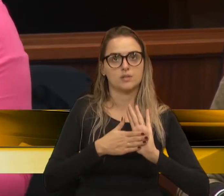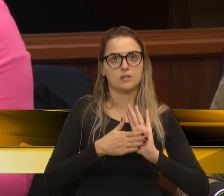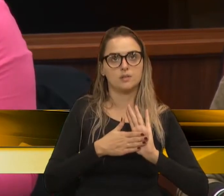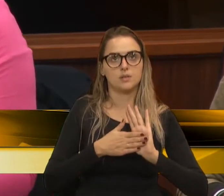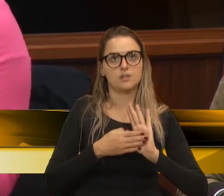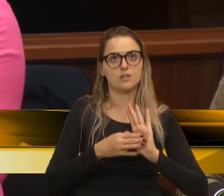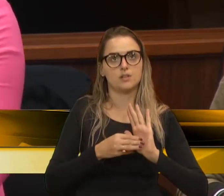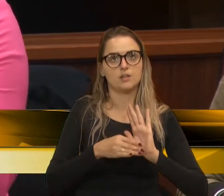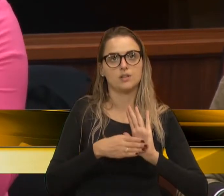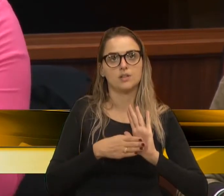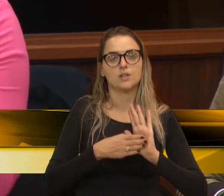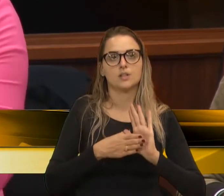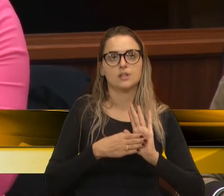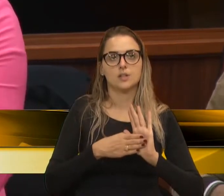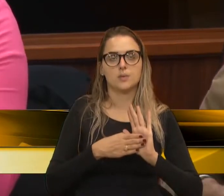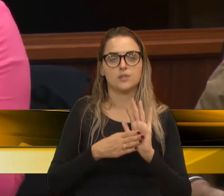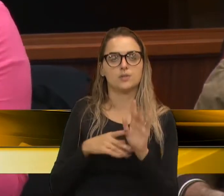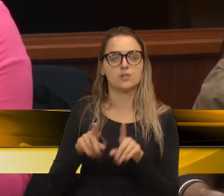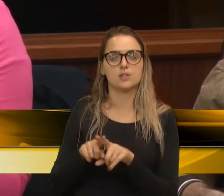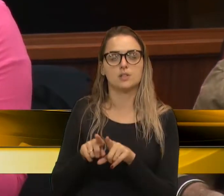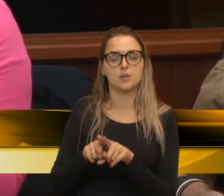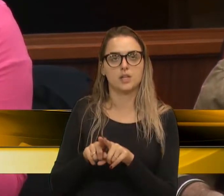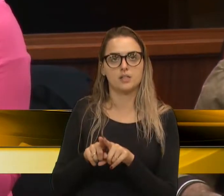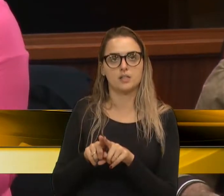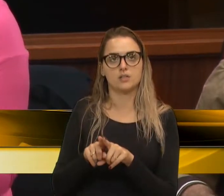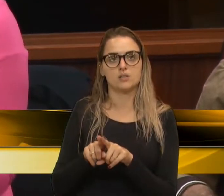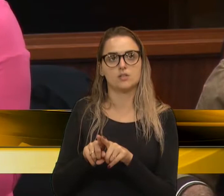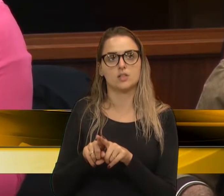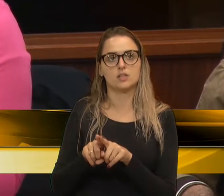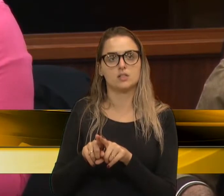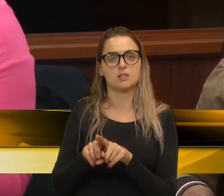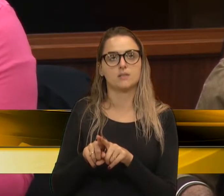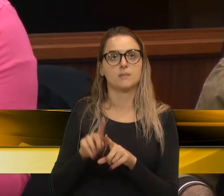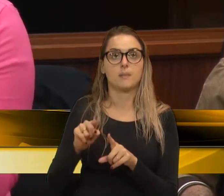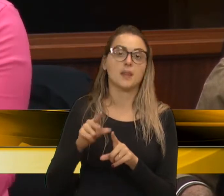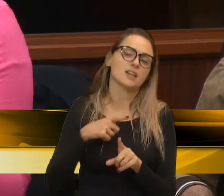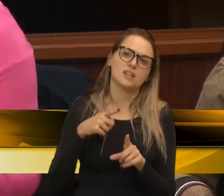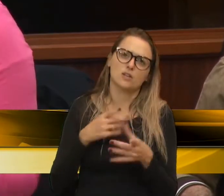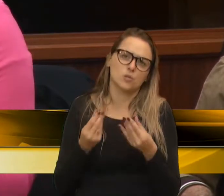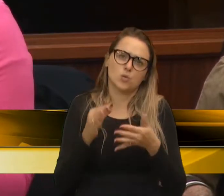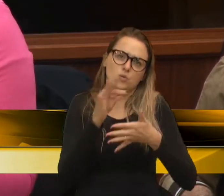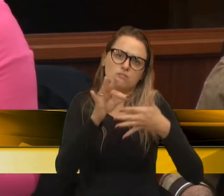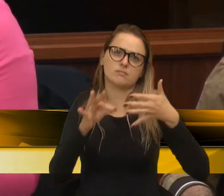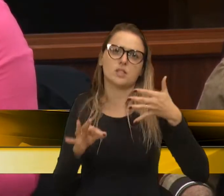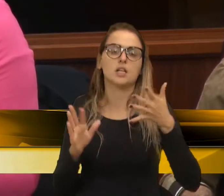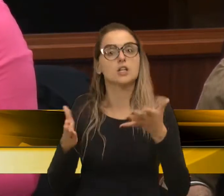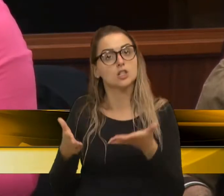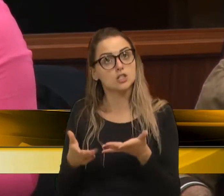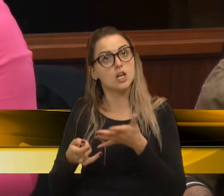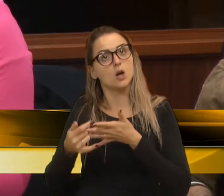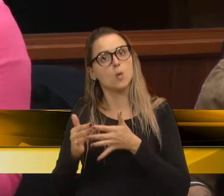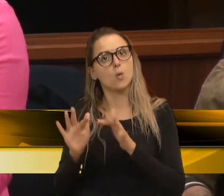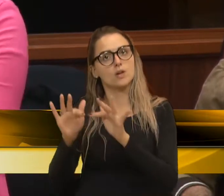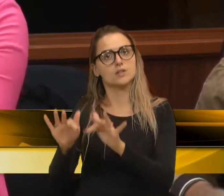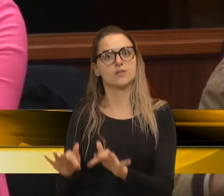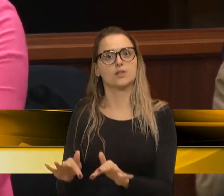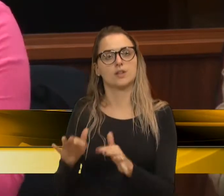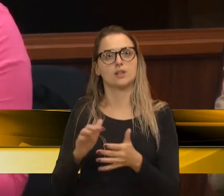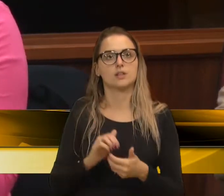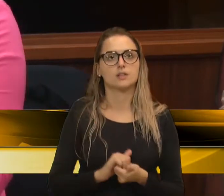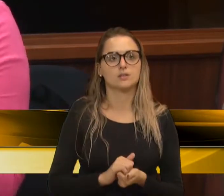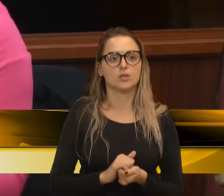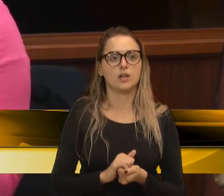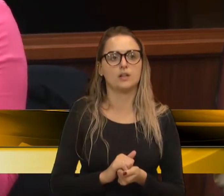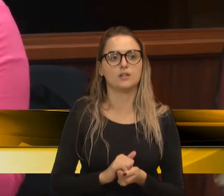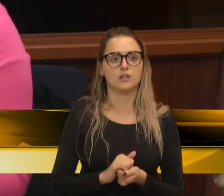população. Mas ainda temos alguns pontos que eu vejo que são poucos, e eu acho que a gente já está caminhando para finalizar. Então, só que a gente